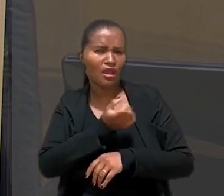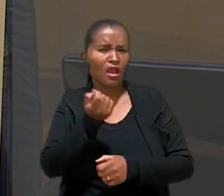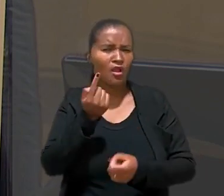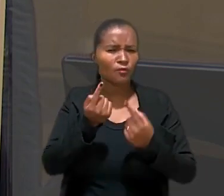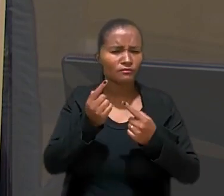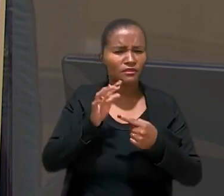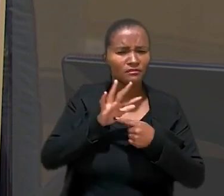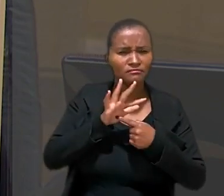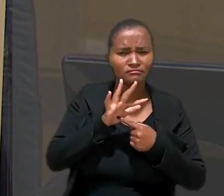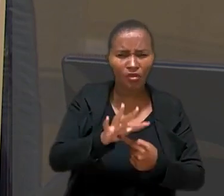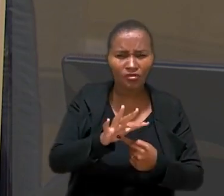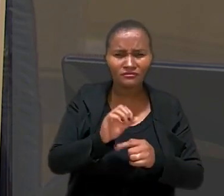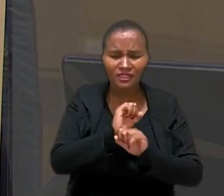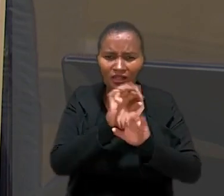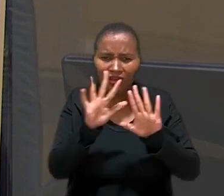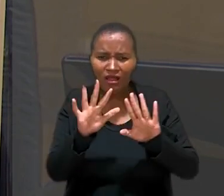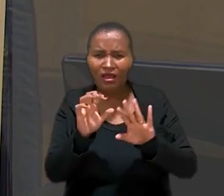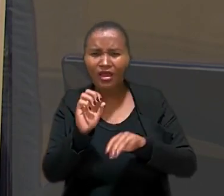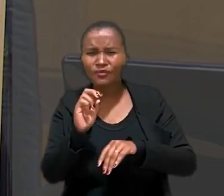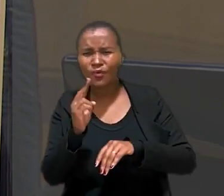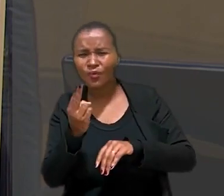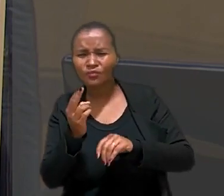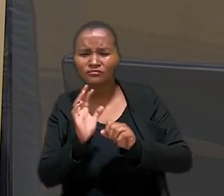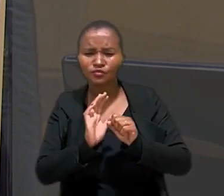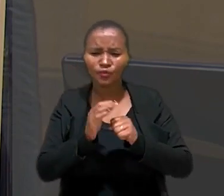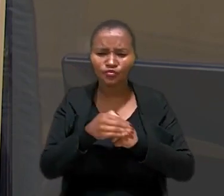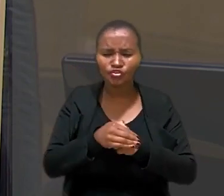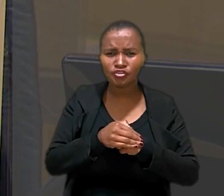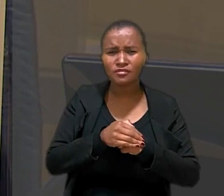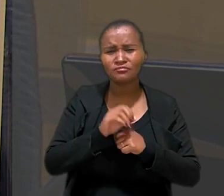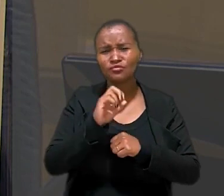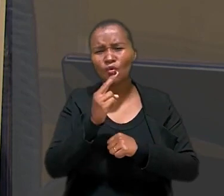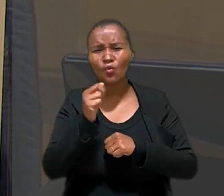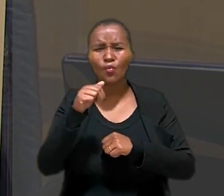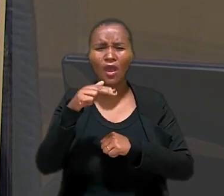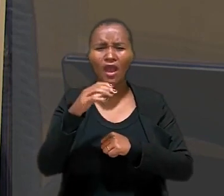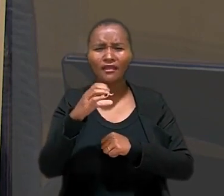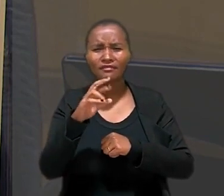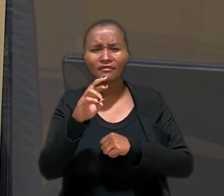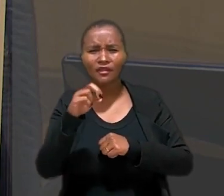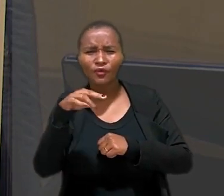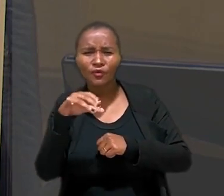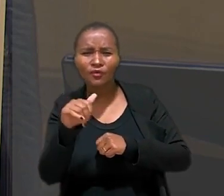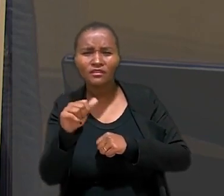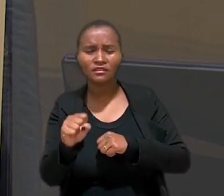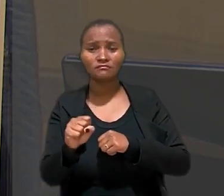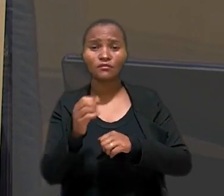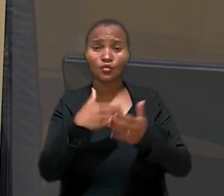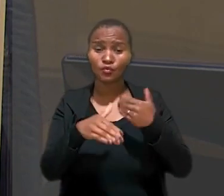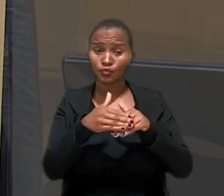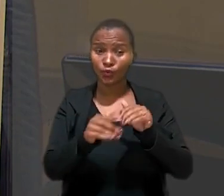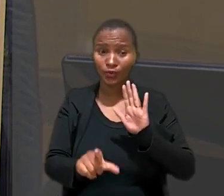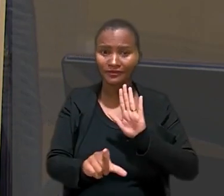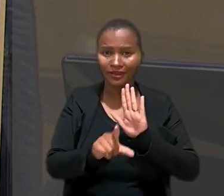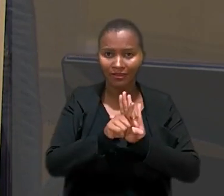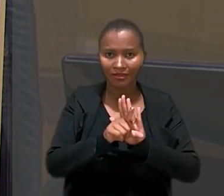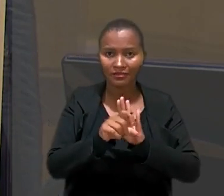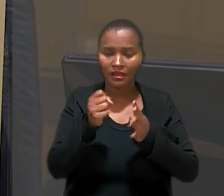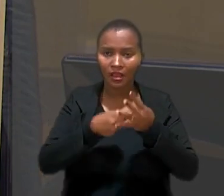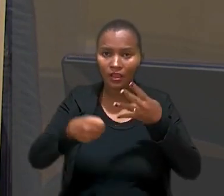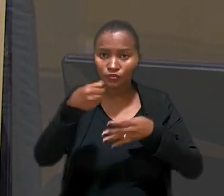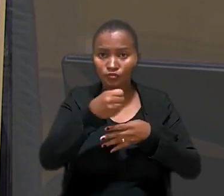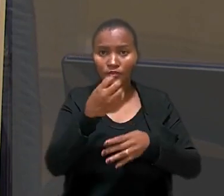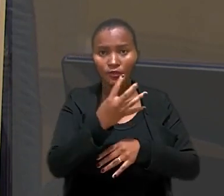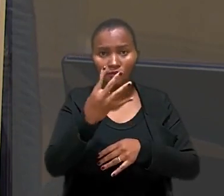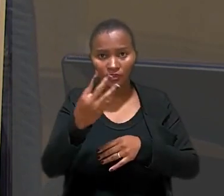né? Algumas expressas, outras veladas e outras até anacrônicas. Toda a nossa legislação, desde a